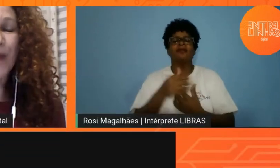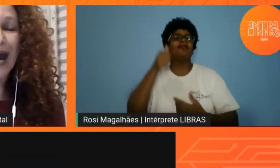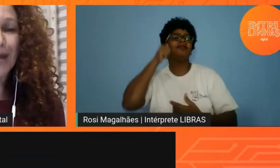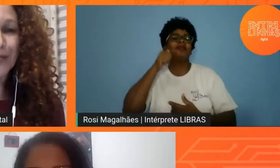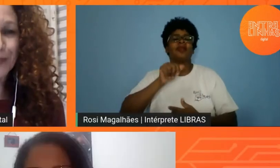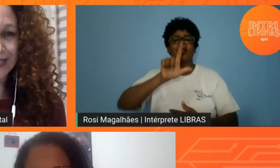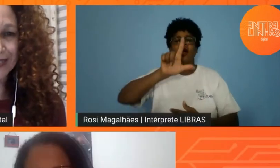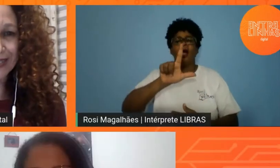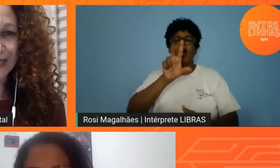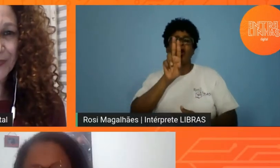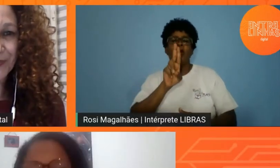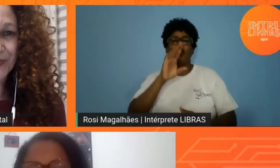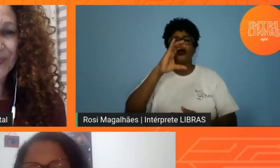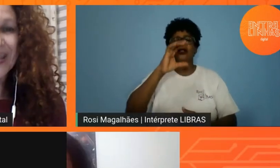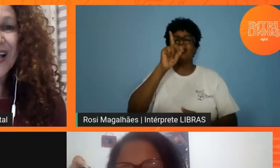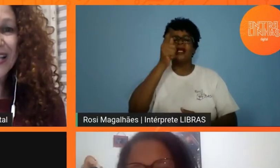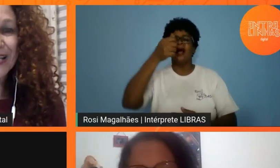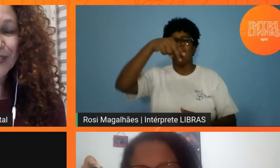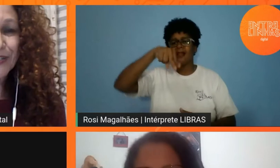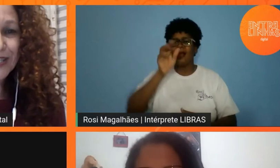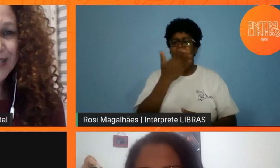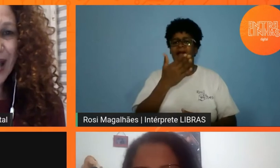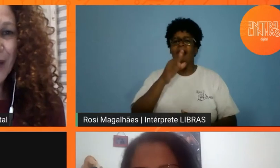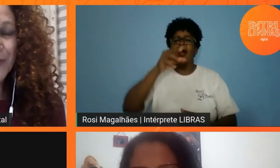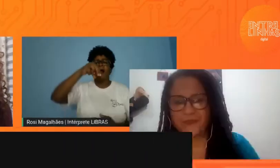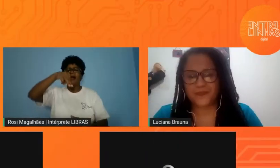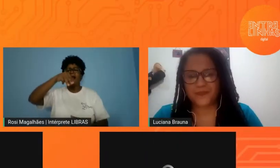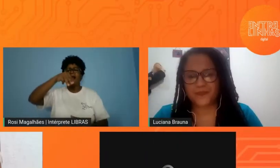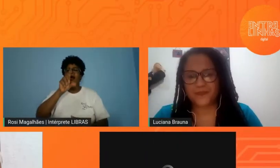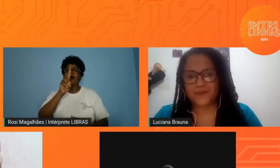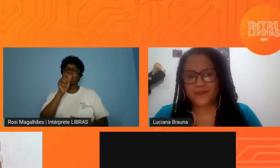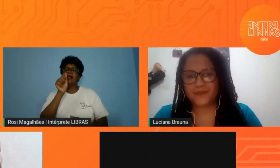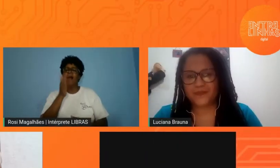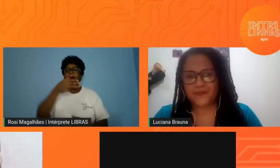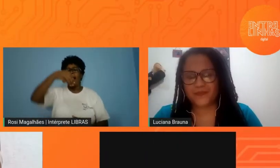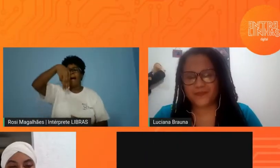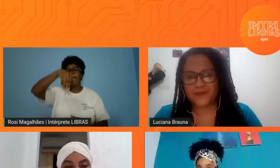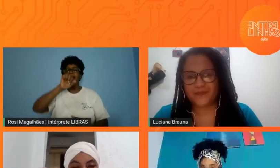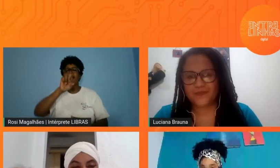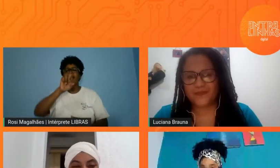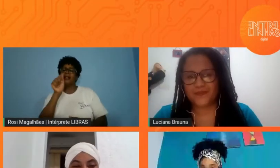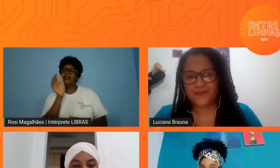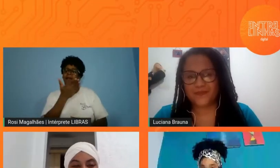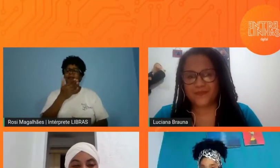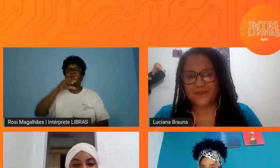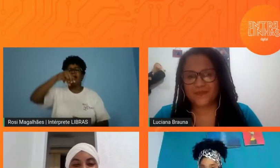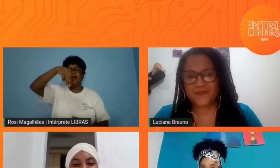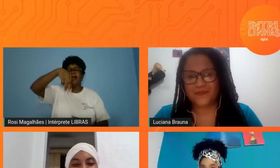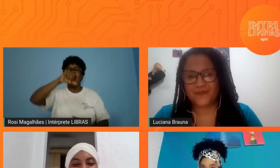Bárbara Miranda, Ingrid de Sá, e Lucilene G.